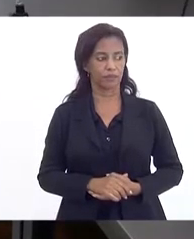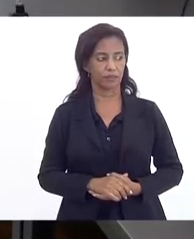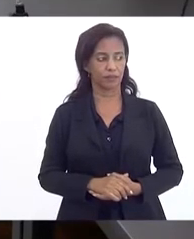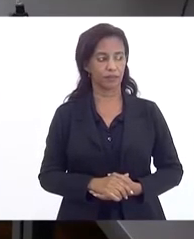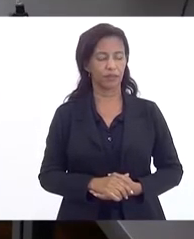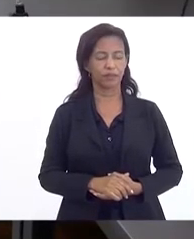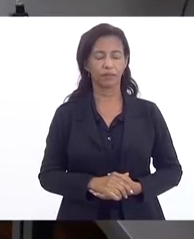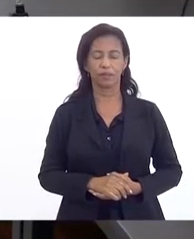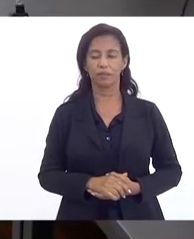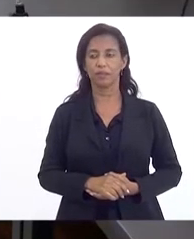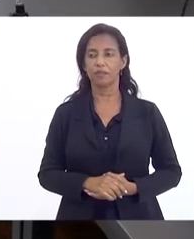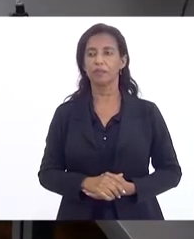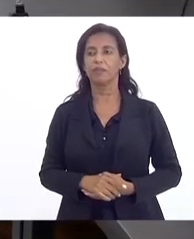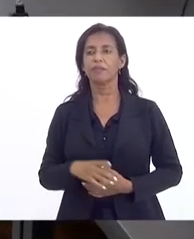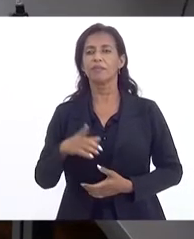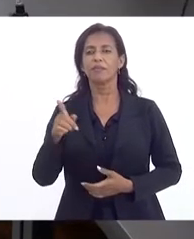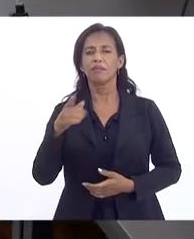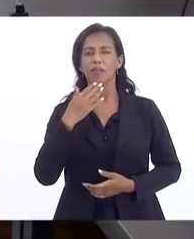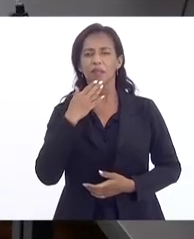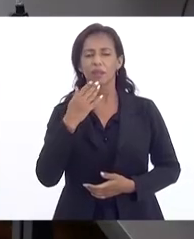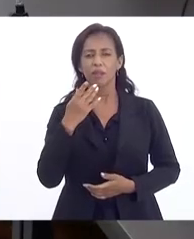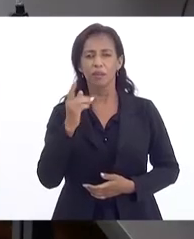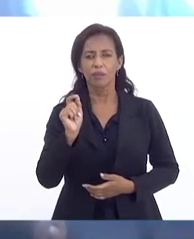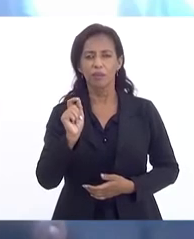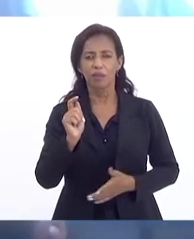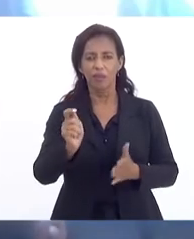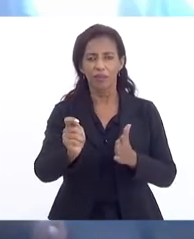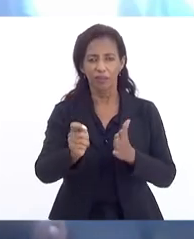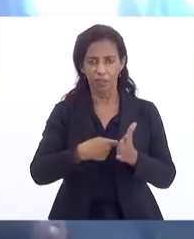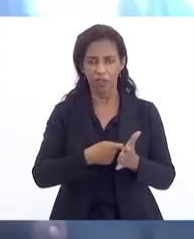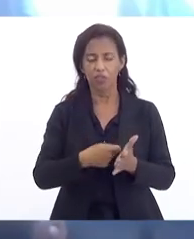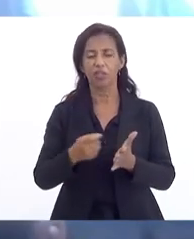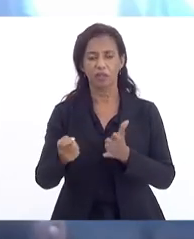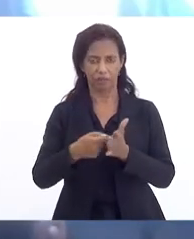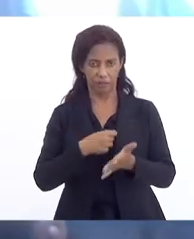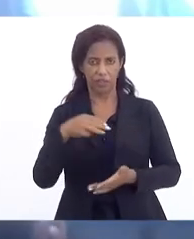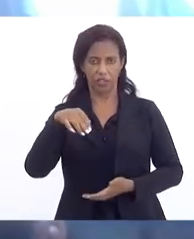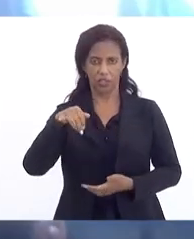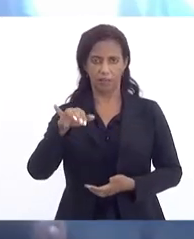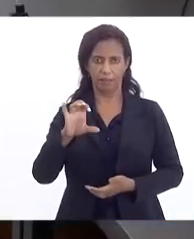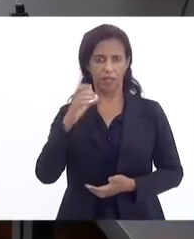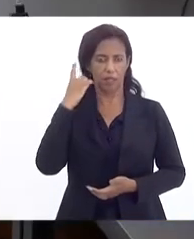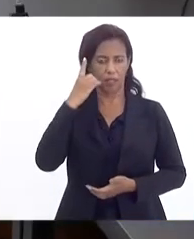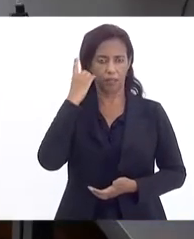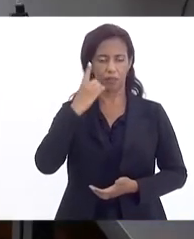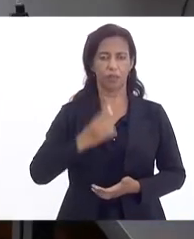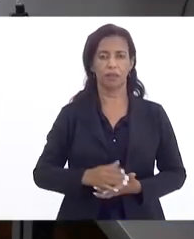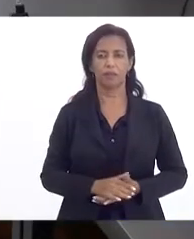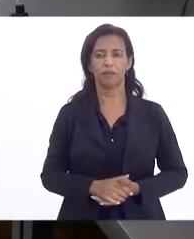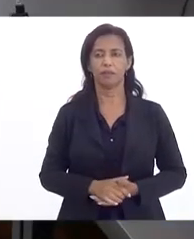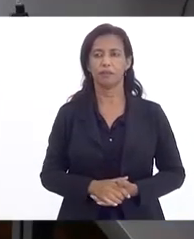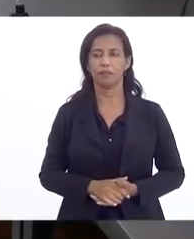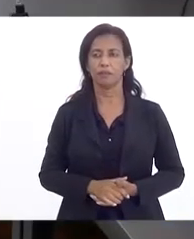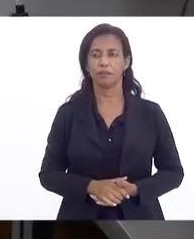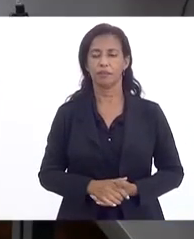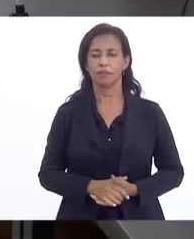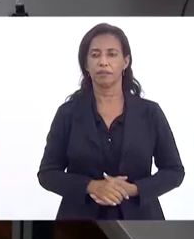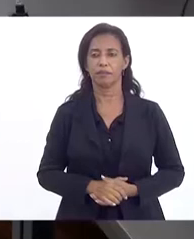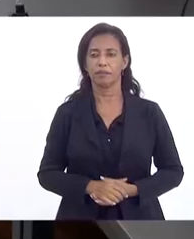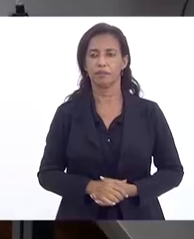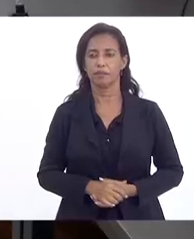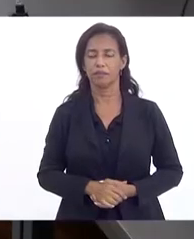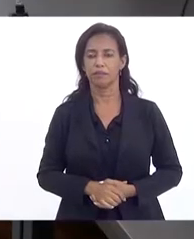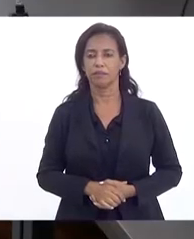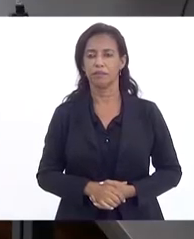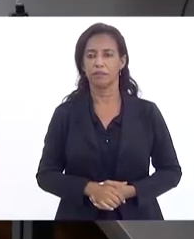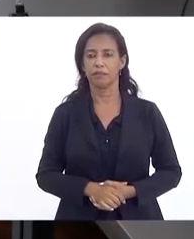Como é que é? Você pediu vistas, Mink? Pedi vista. Pedi de vistas ao deputado, concedido ao deputado Carlos Mink. Qual o projeto,